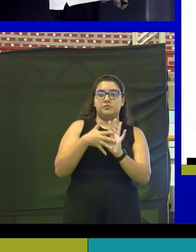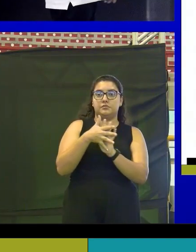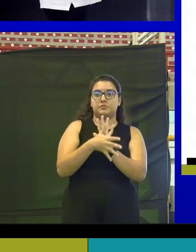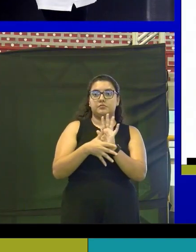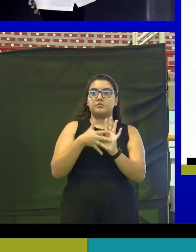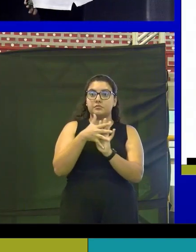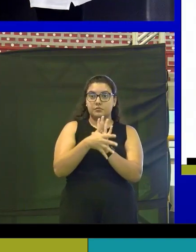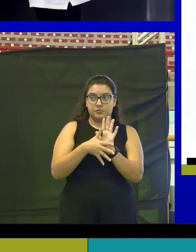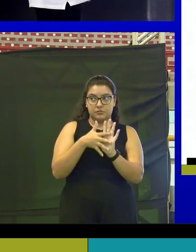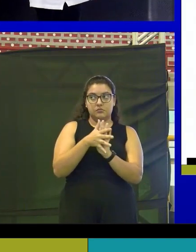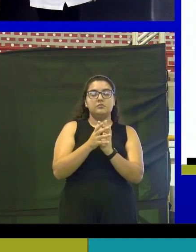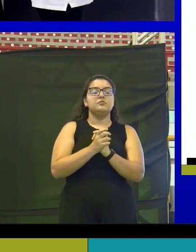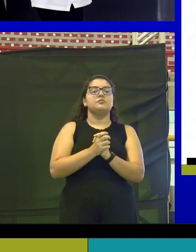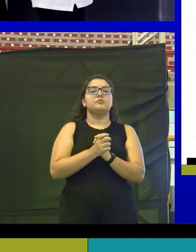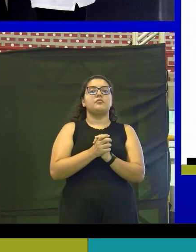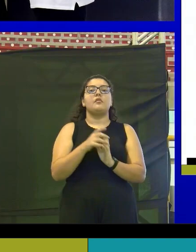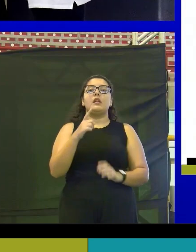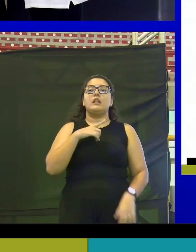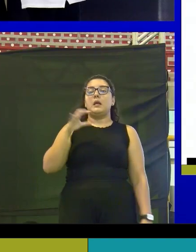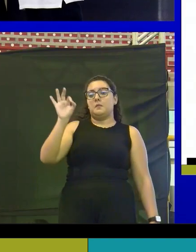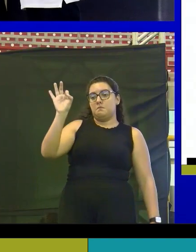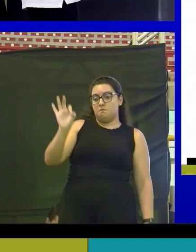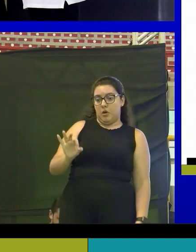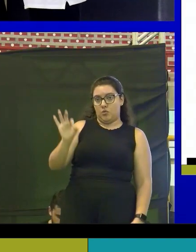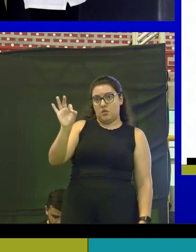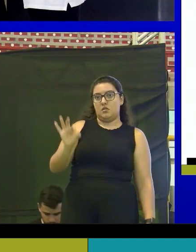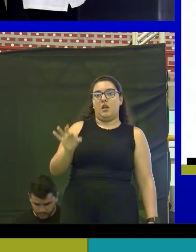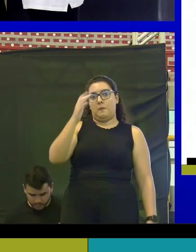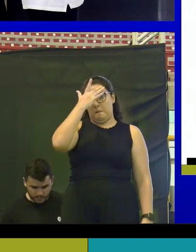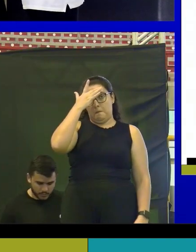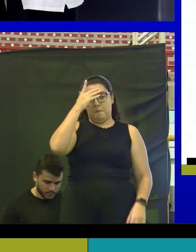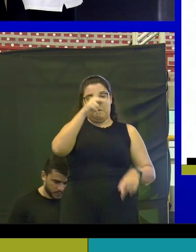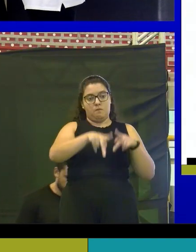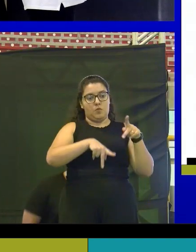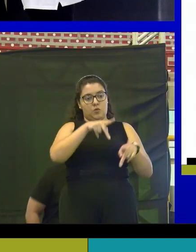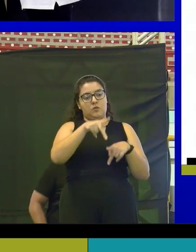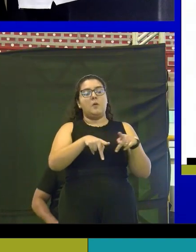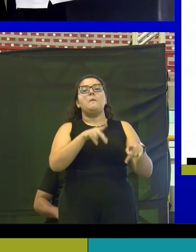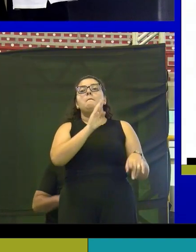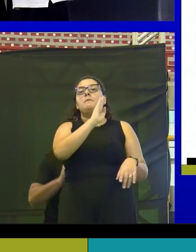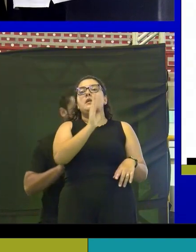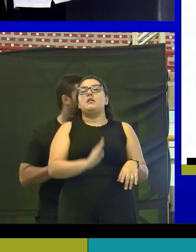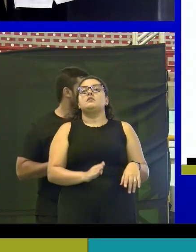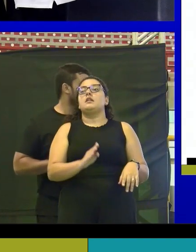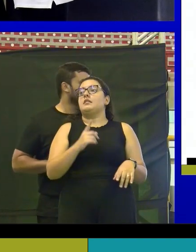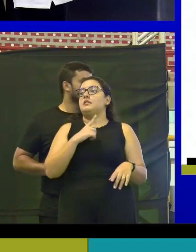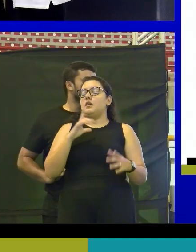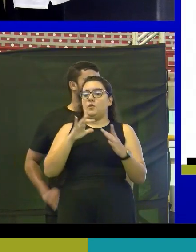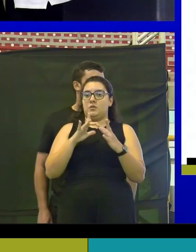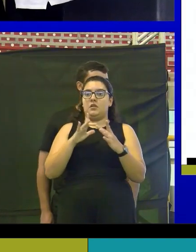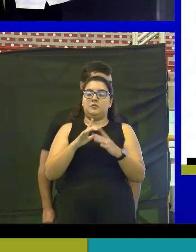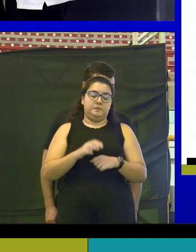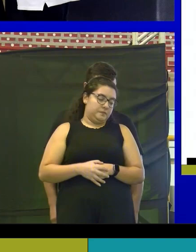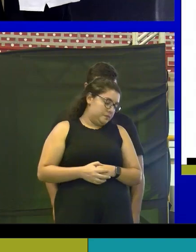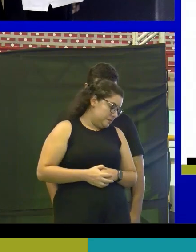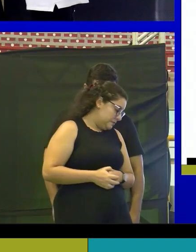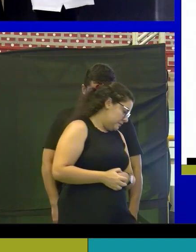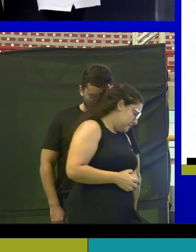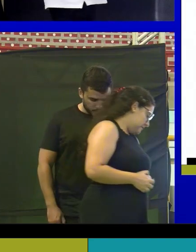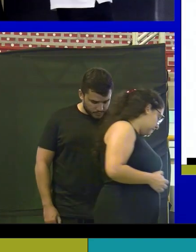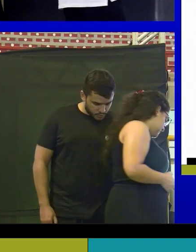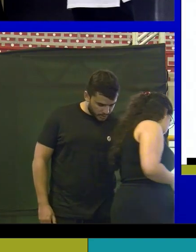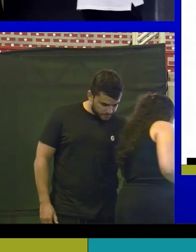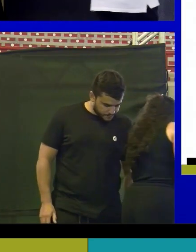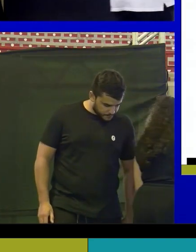base. O percentual da população brasileira conectada à internet aumentou nos anos de 2007 a